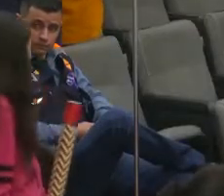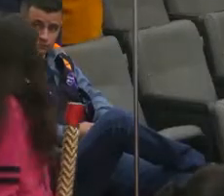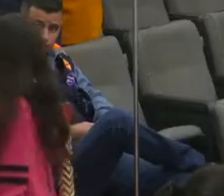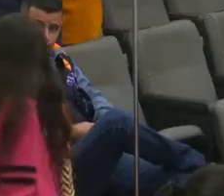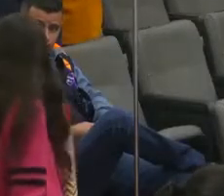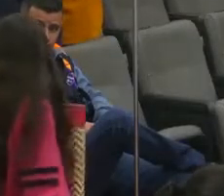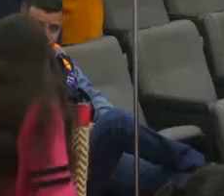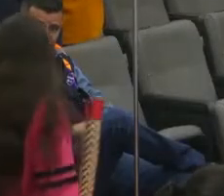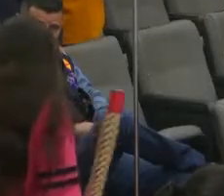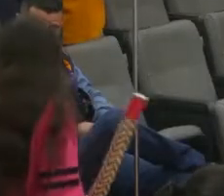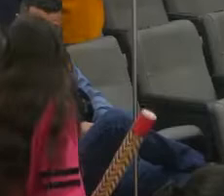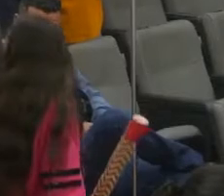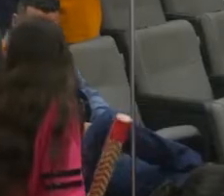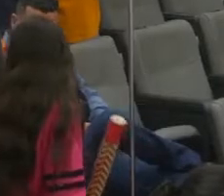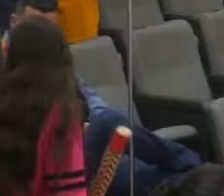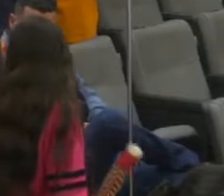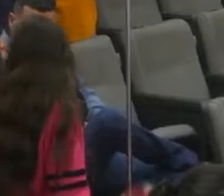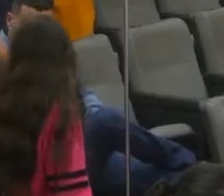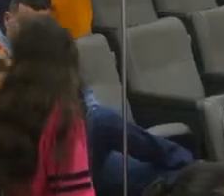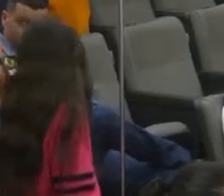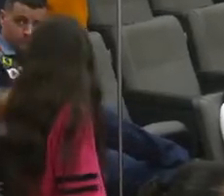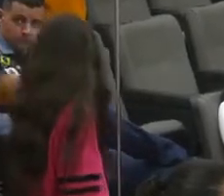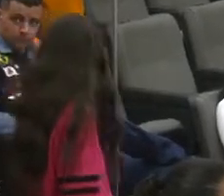E aí